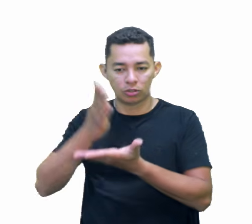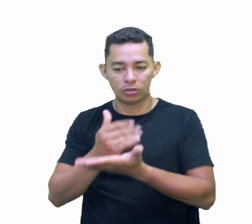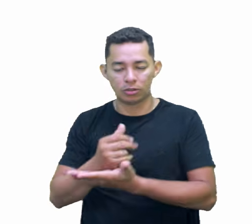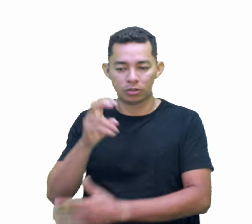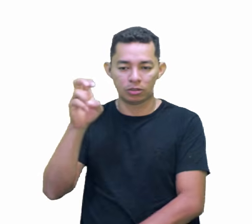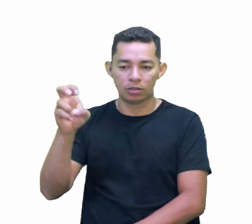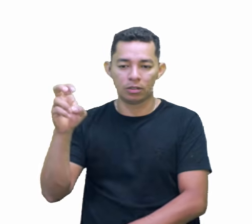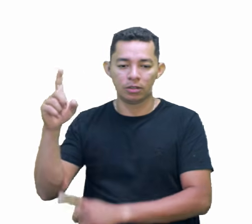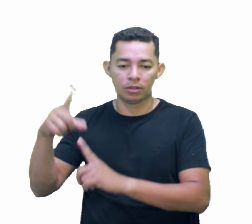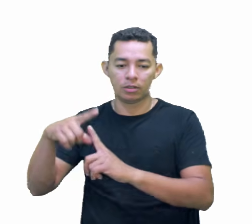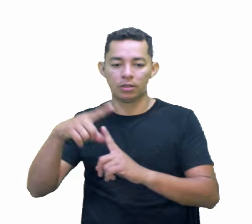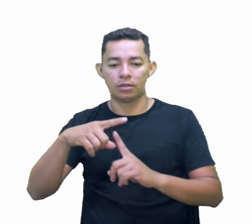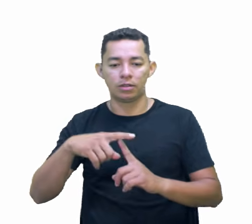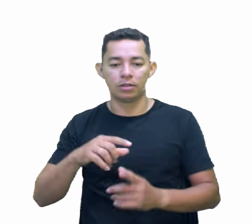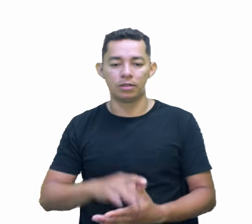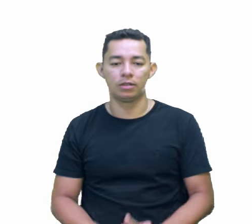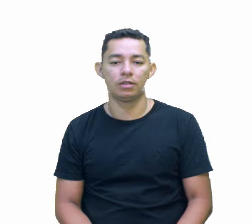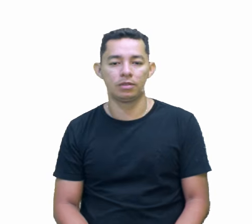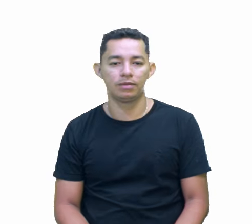brasileiro.